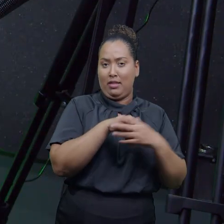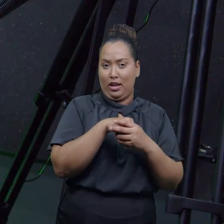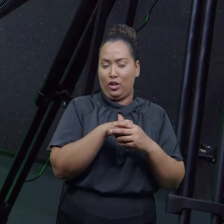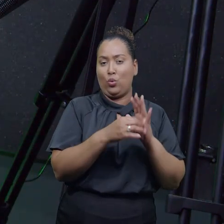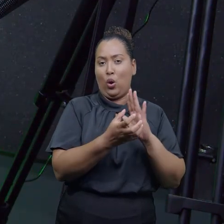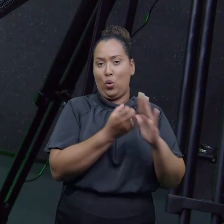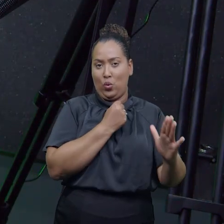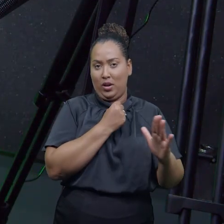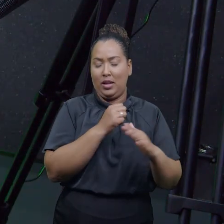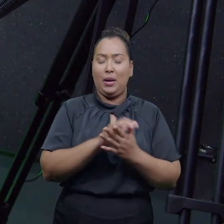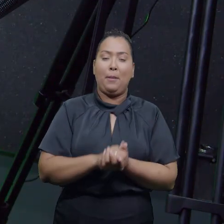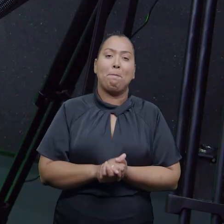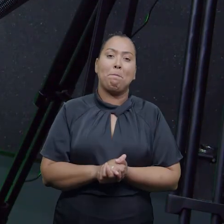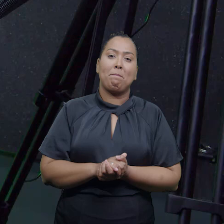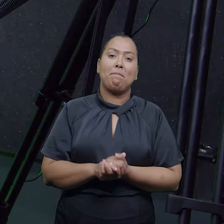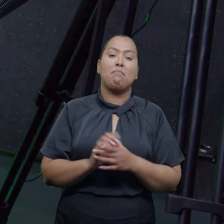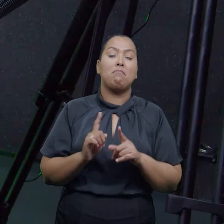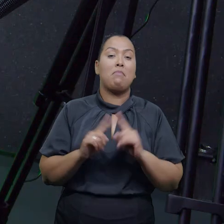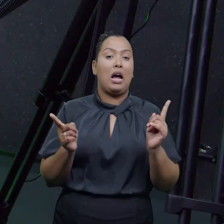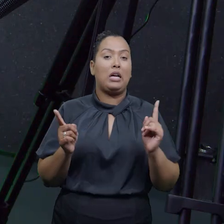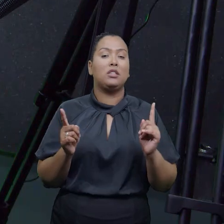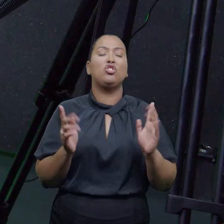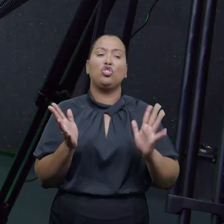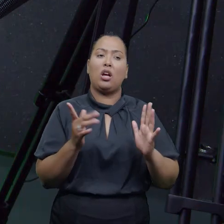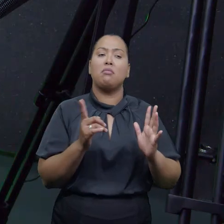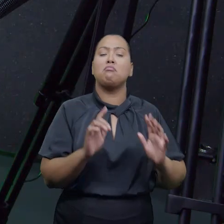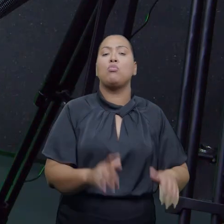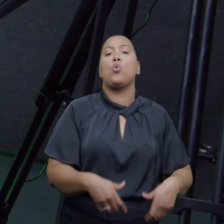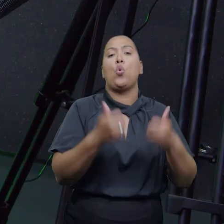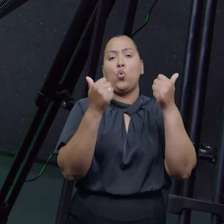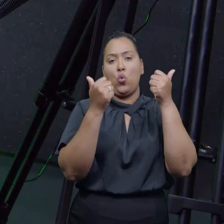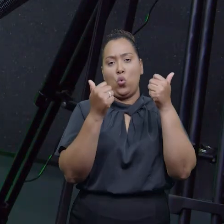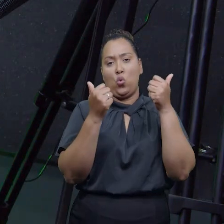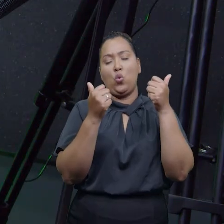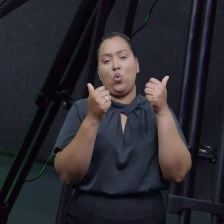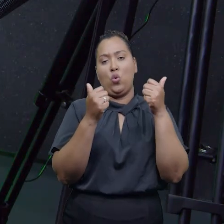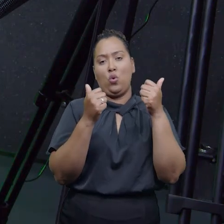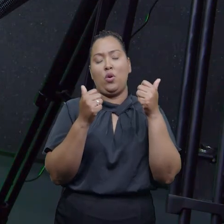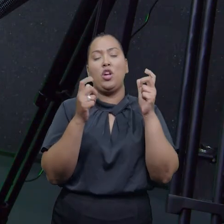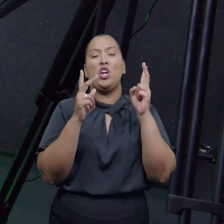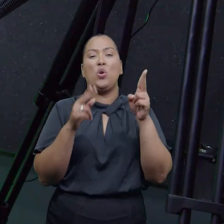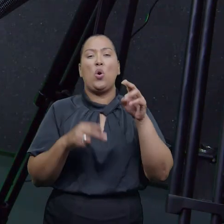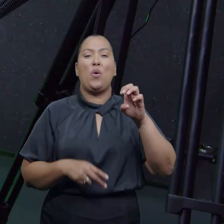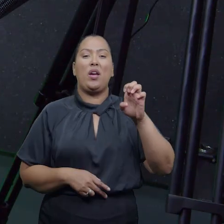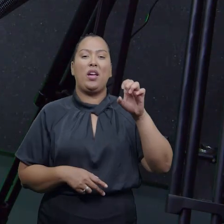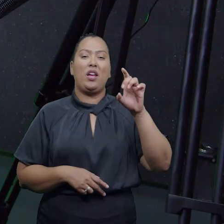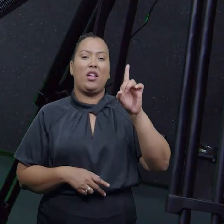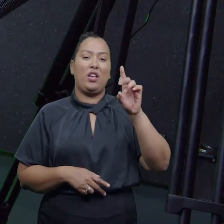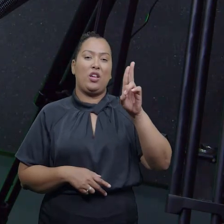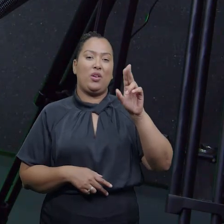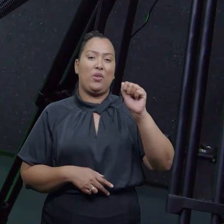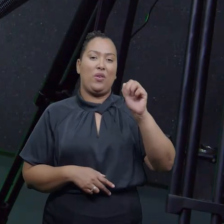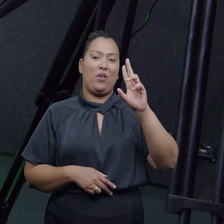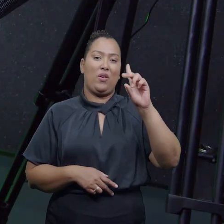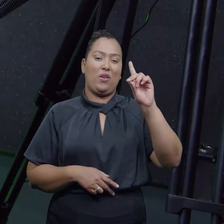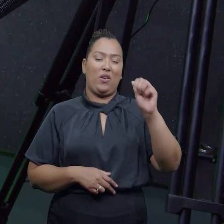Mas é interessante mencionar também casos de avanço, como doutora Maria Eduarda